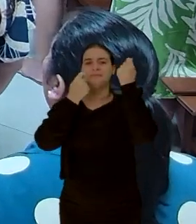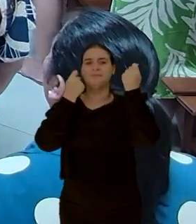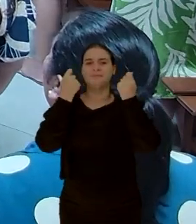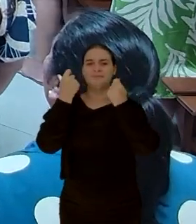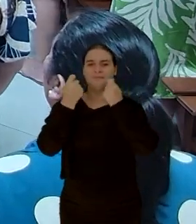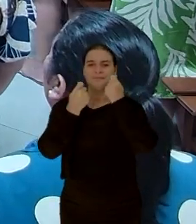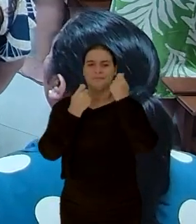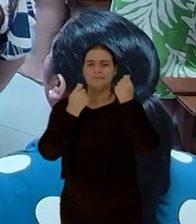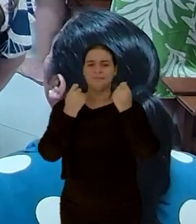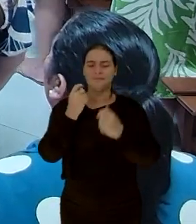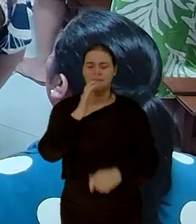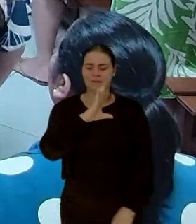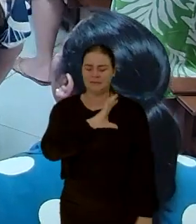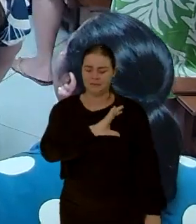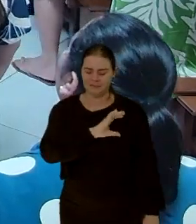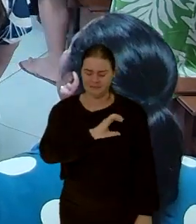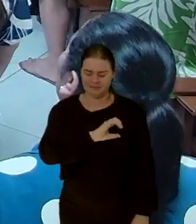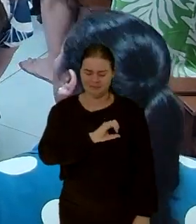O amor